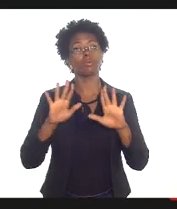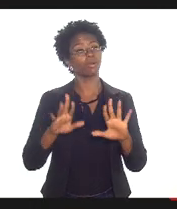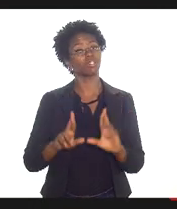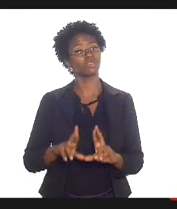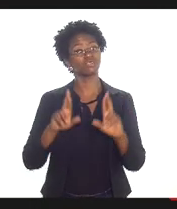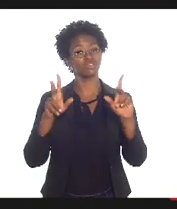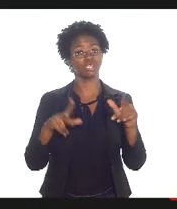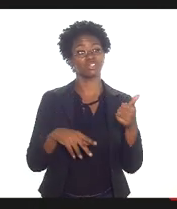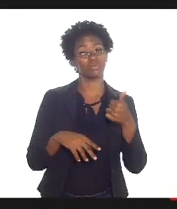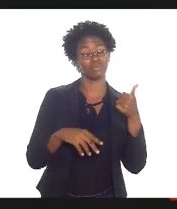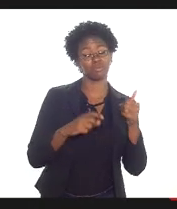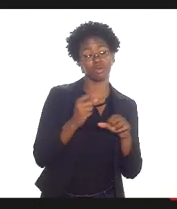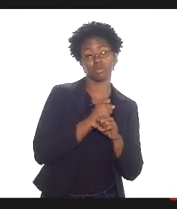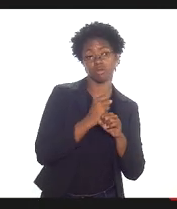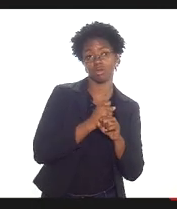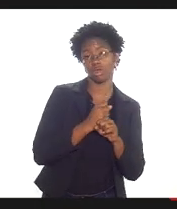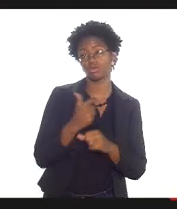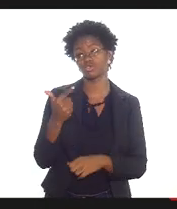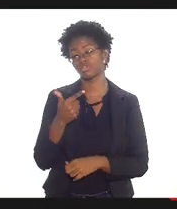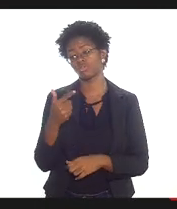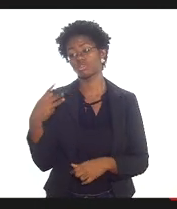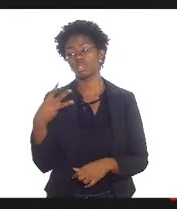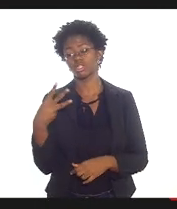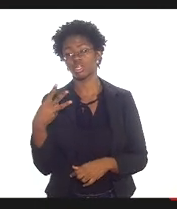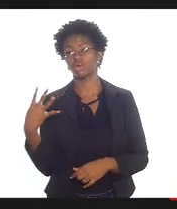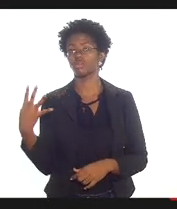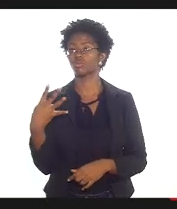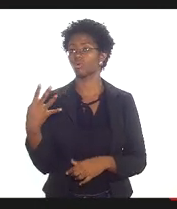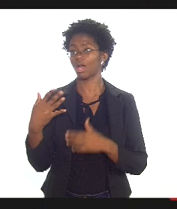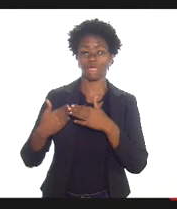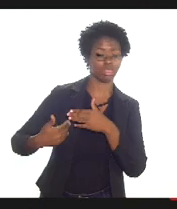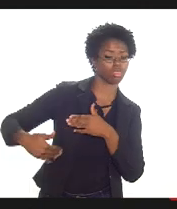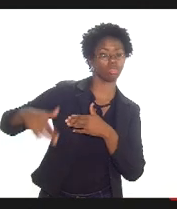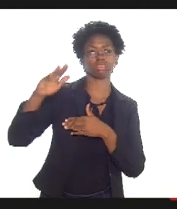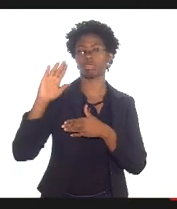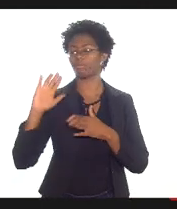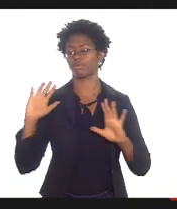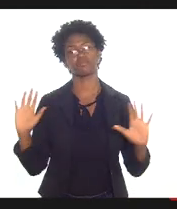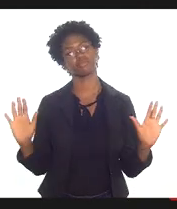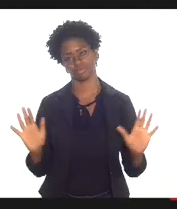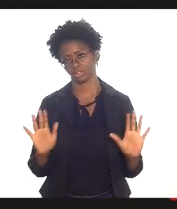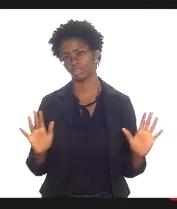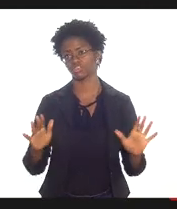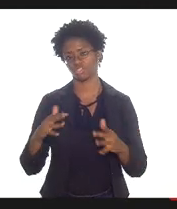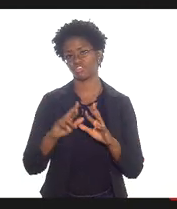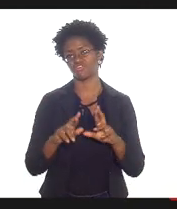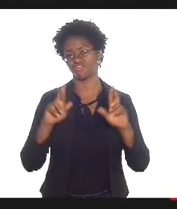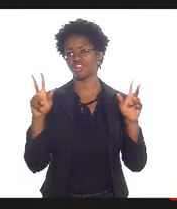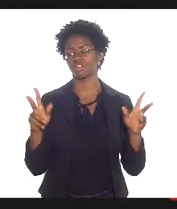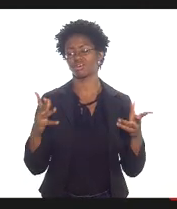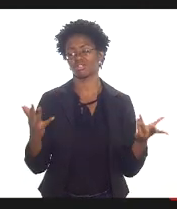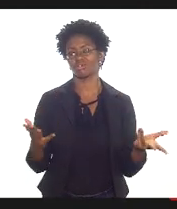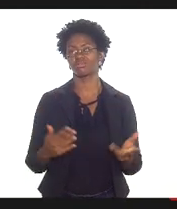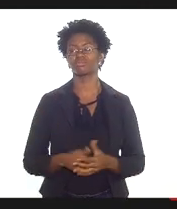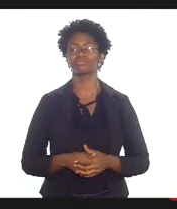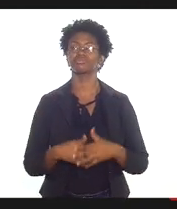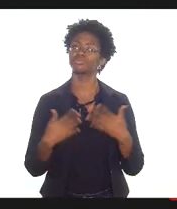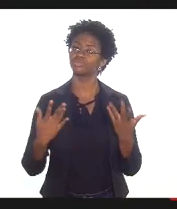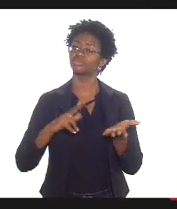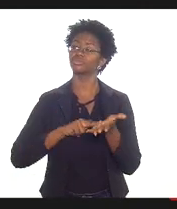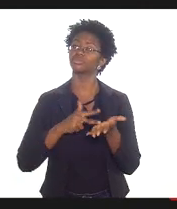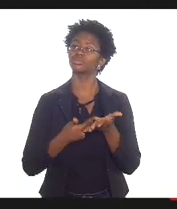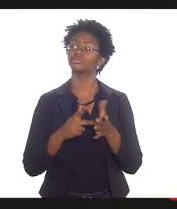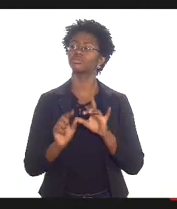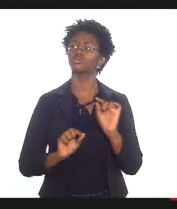no primeiro ano, no segundo ano, no terceiro ano ou a partir do quarto ano em diante. Isso